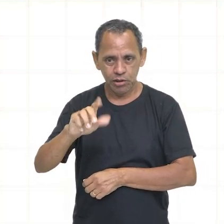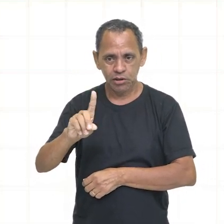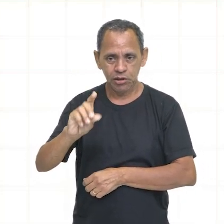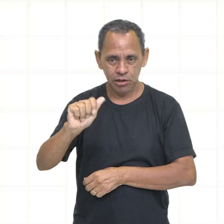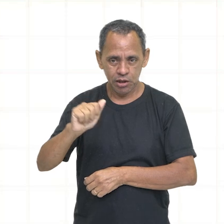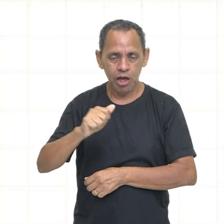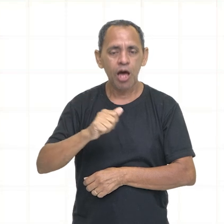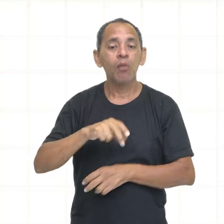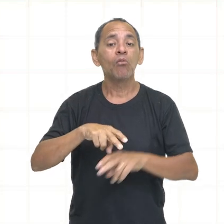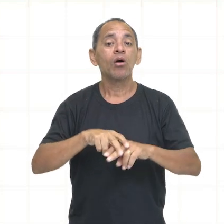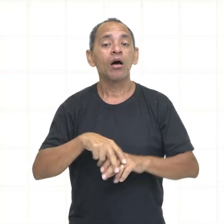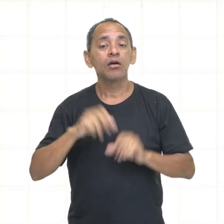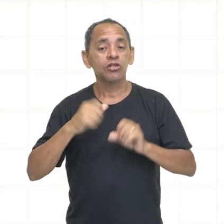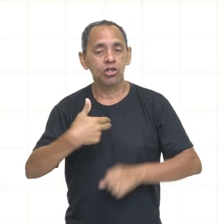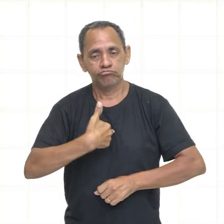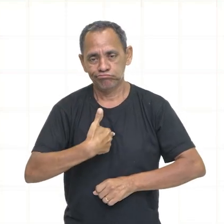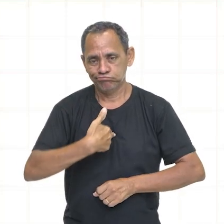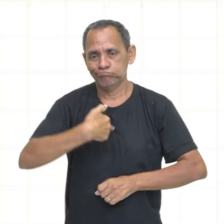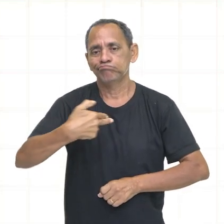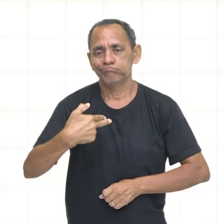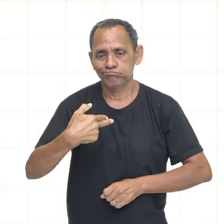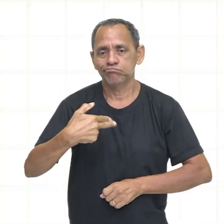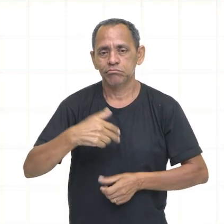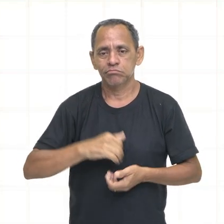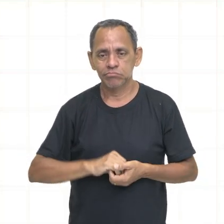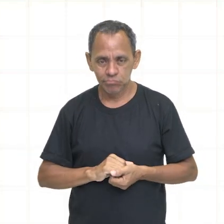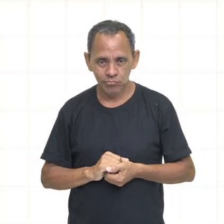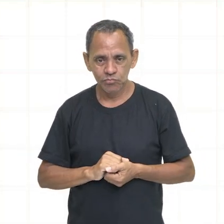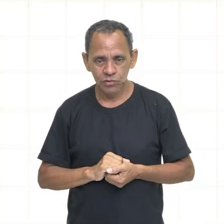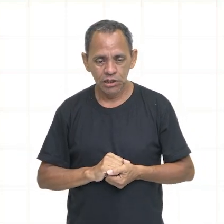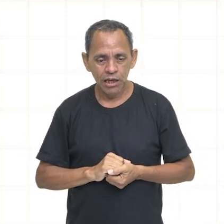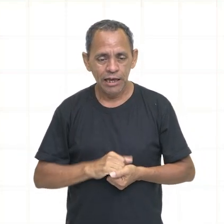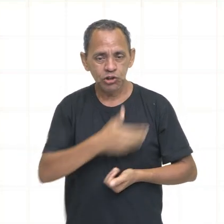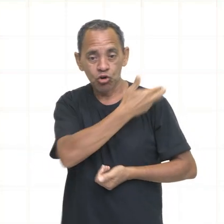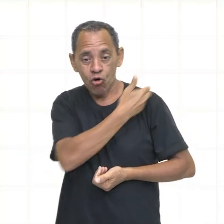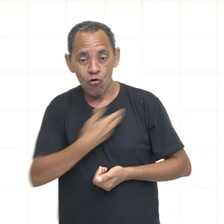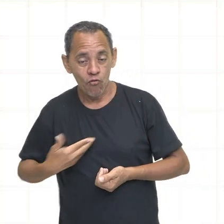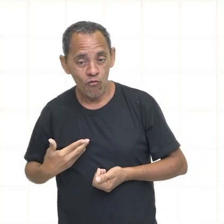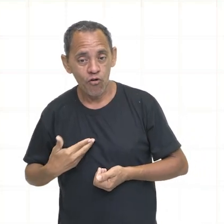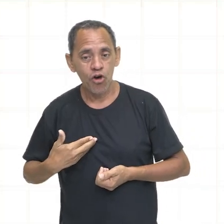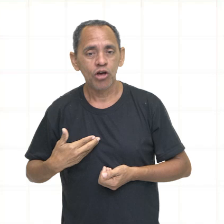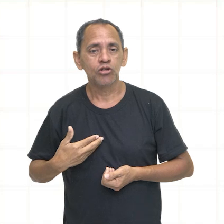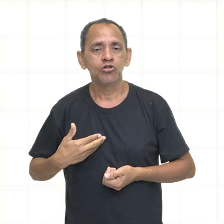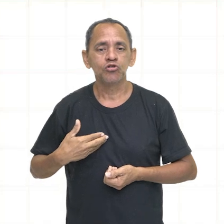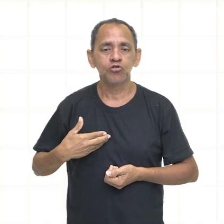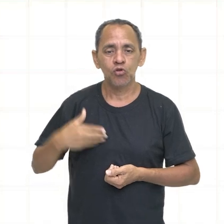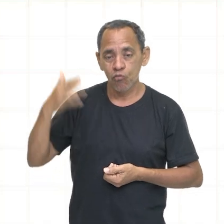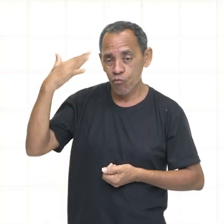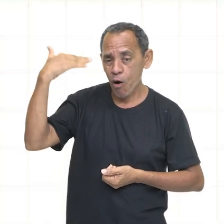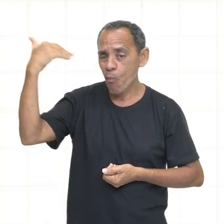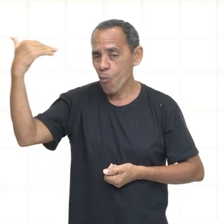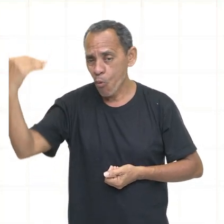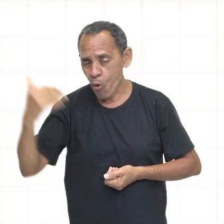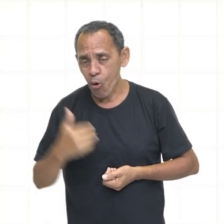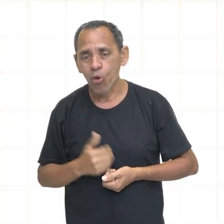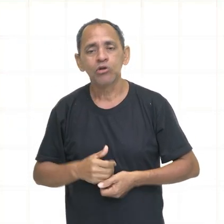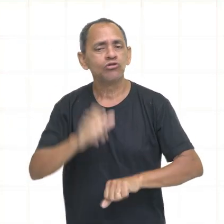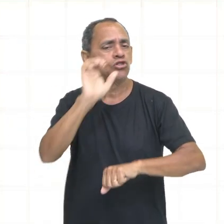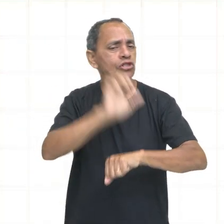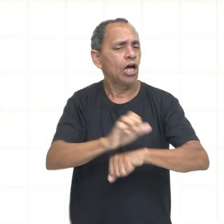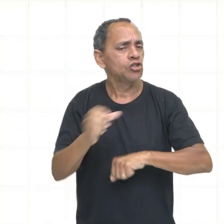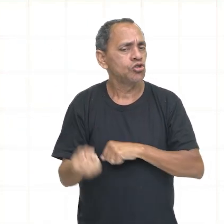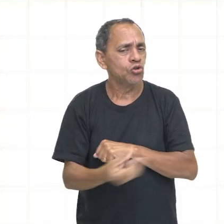ela foi outorgada e esse governo ditatorial ele ficou conhecido como Estado Novo. Inclusive, essa